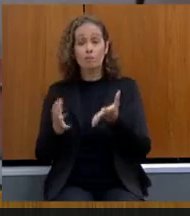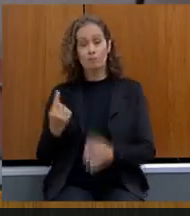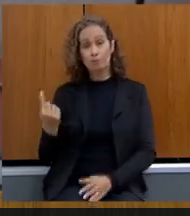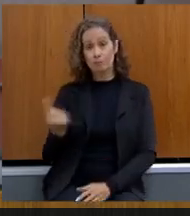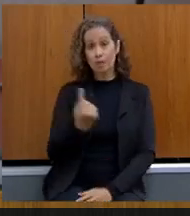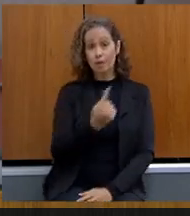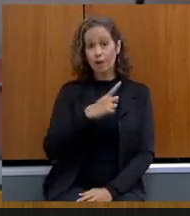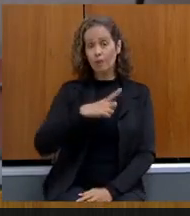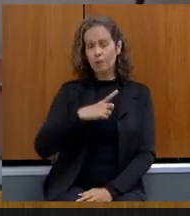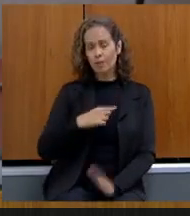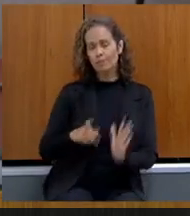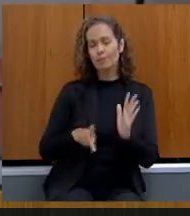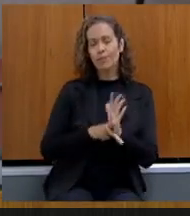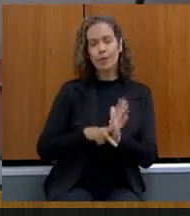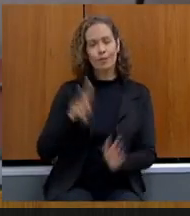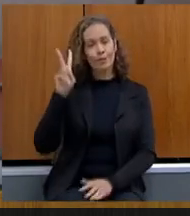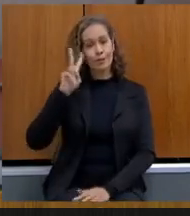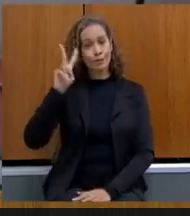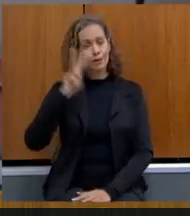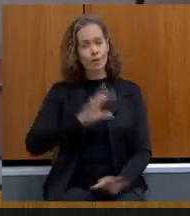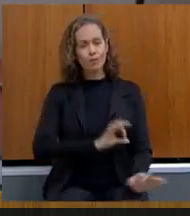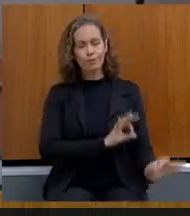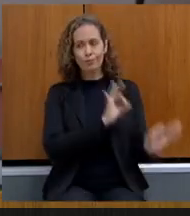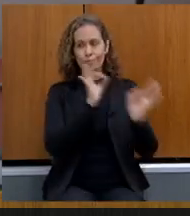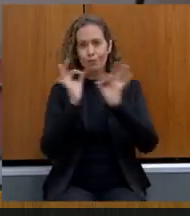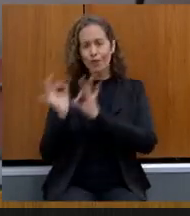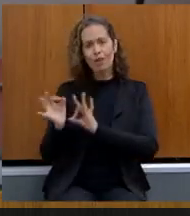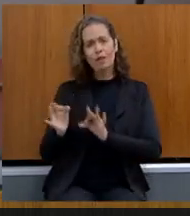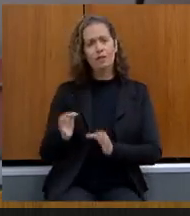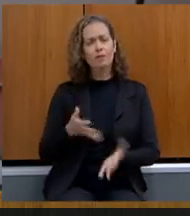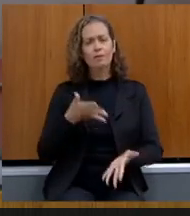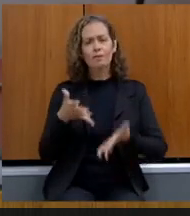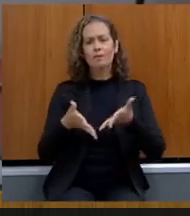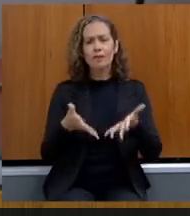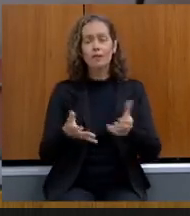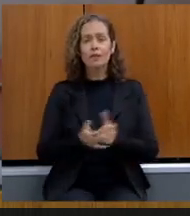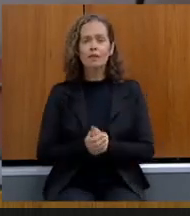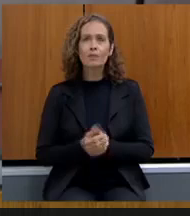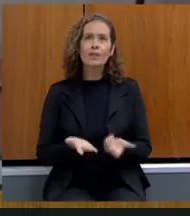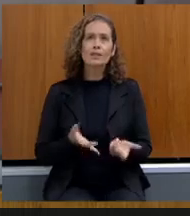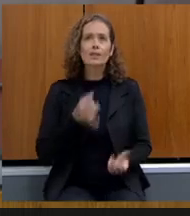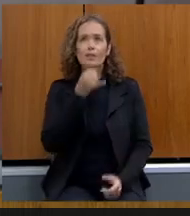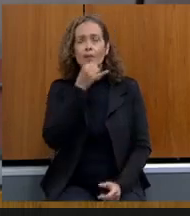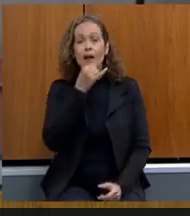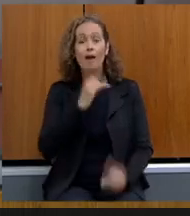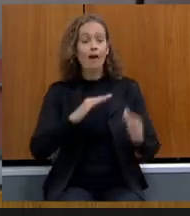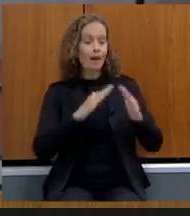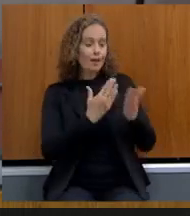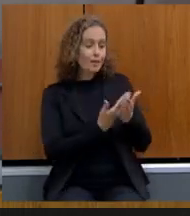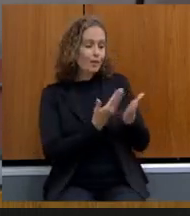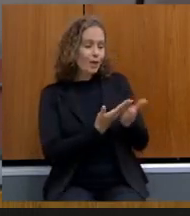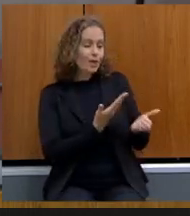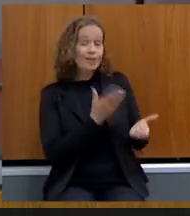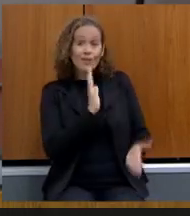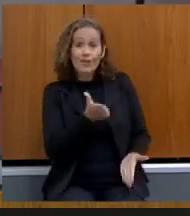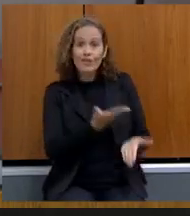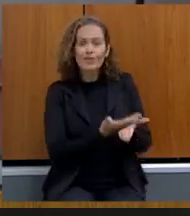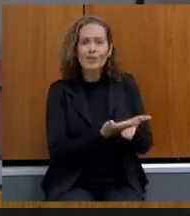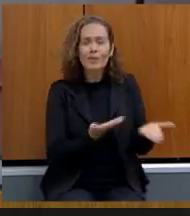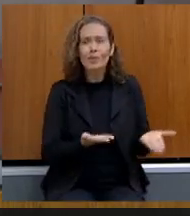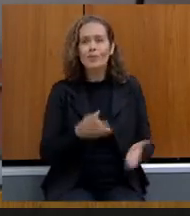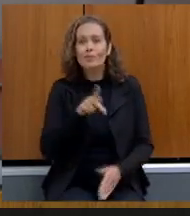a sua história né Sempre que a gente fala da gente a gente fala um pouquinho da escola onde estudou né do professor mais